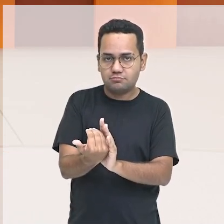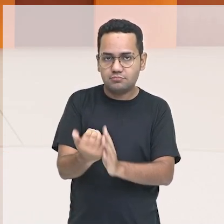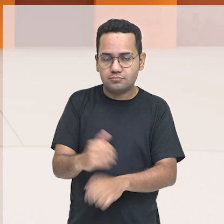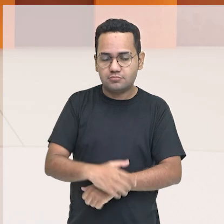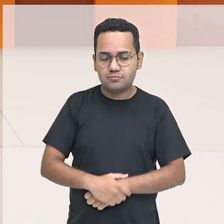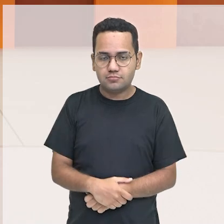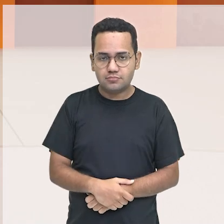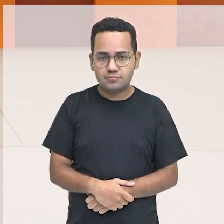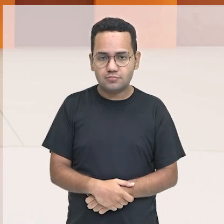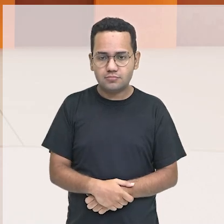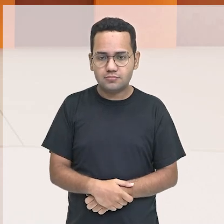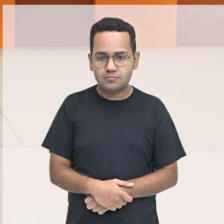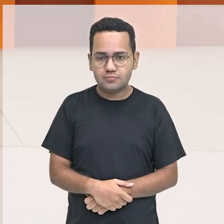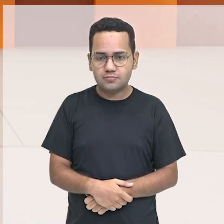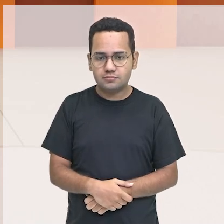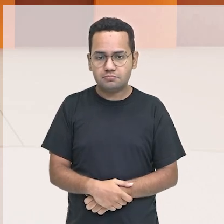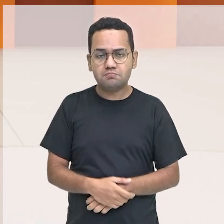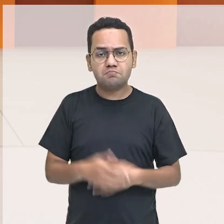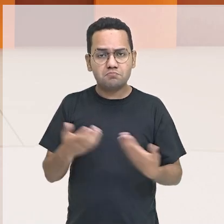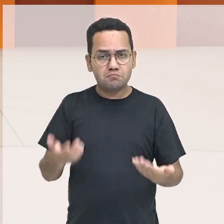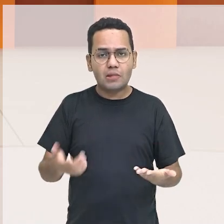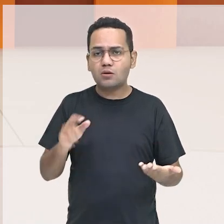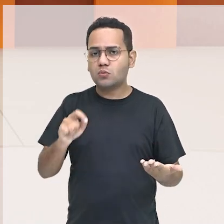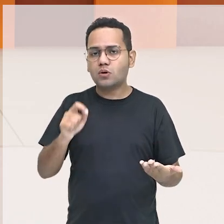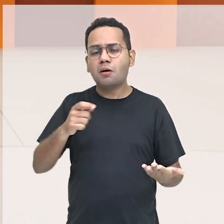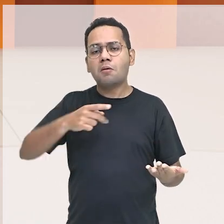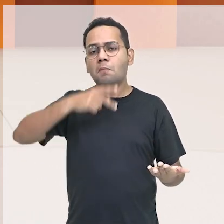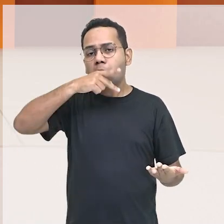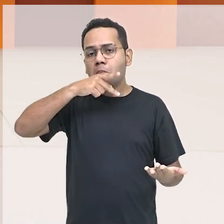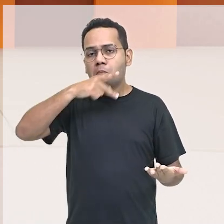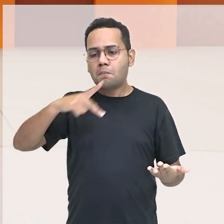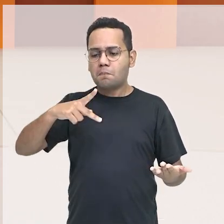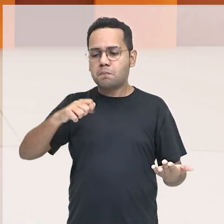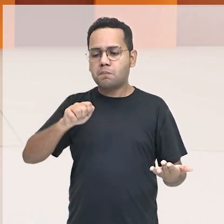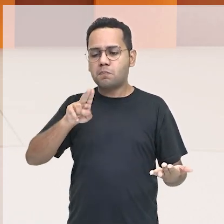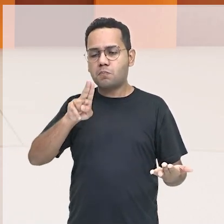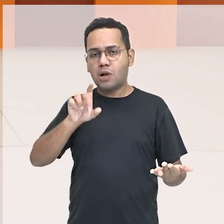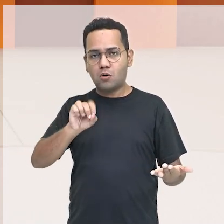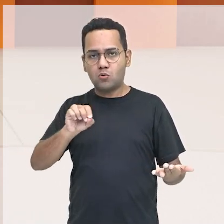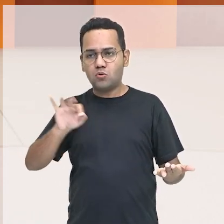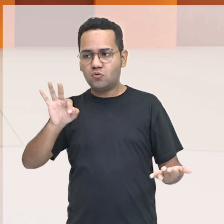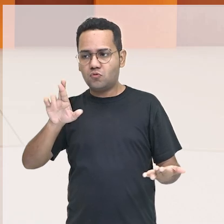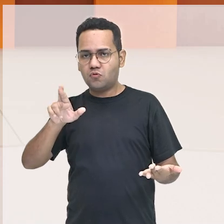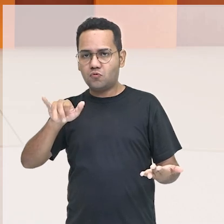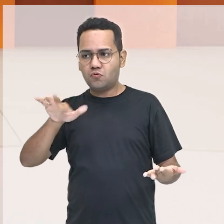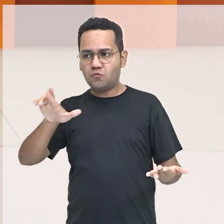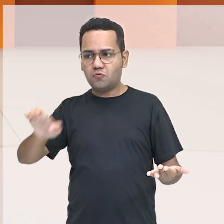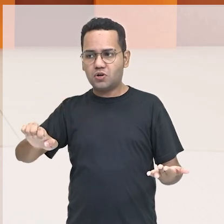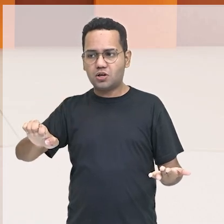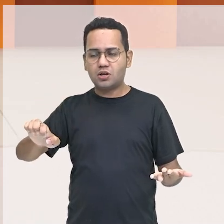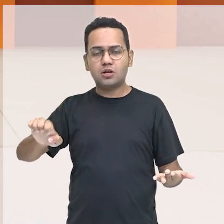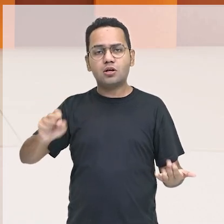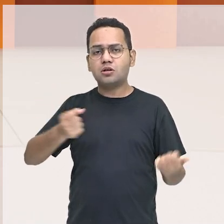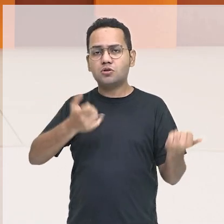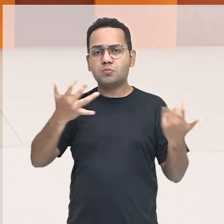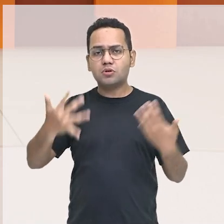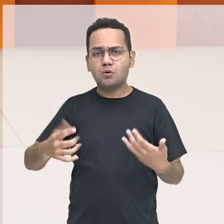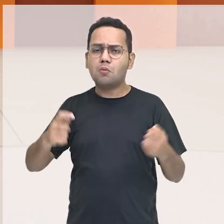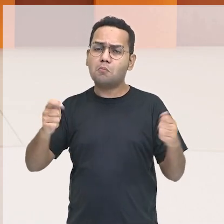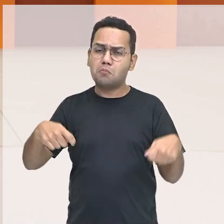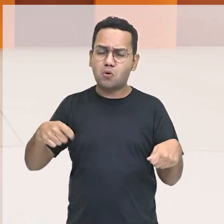a escola ela pode servir, como dizia o Paulo Freire, tanto para oprimir como para libertar. Então, você